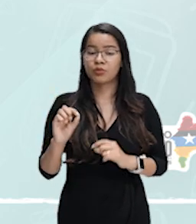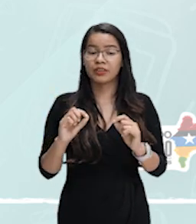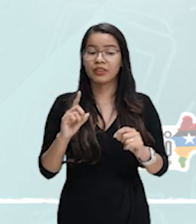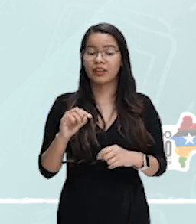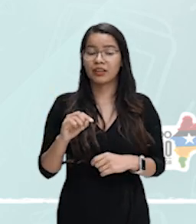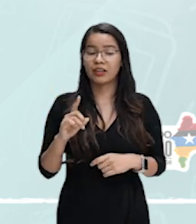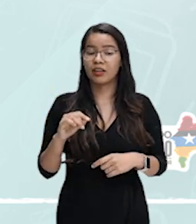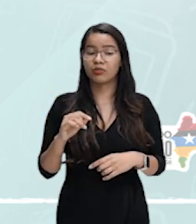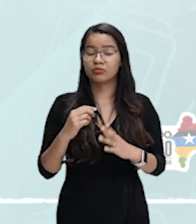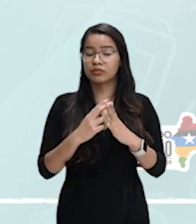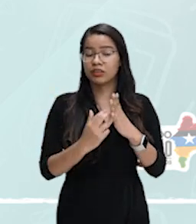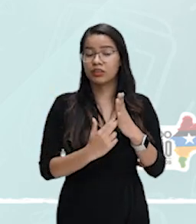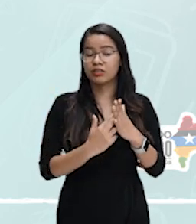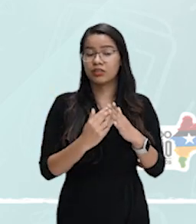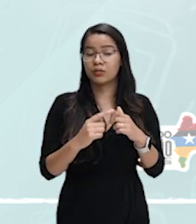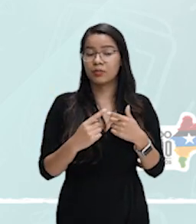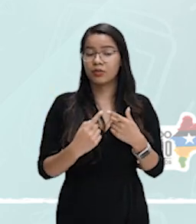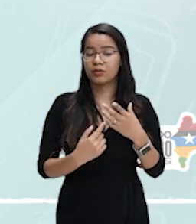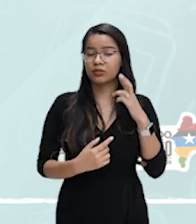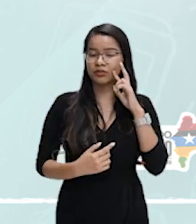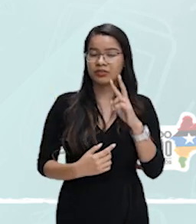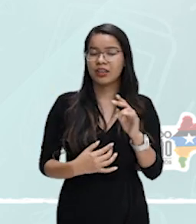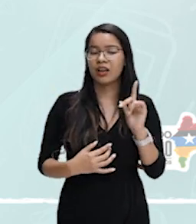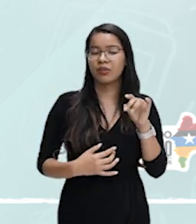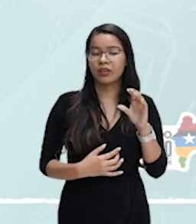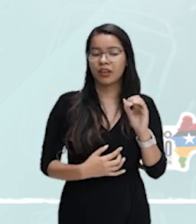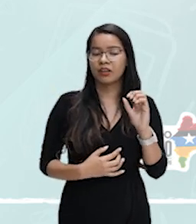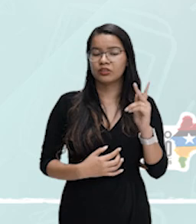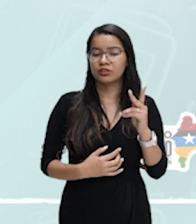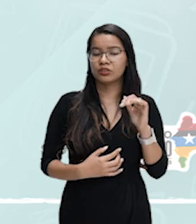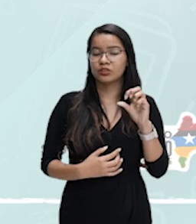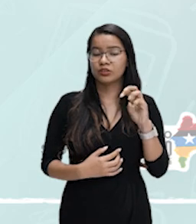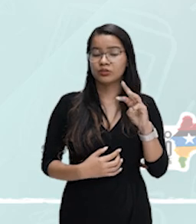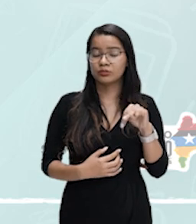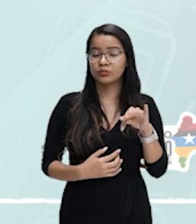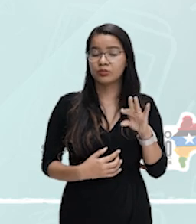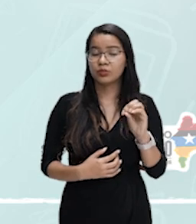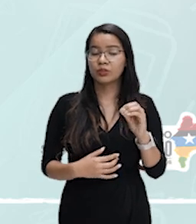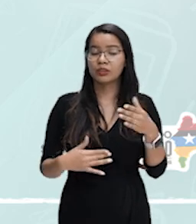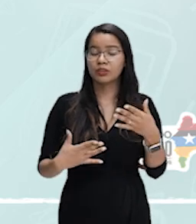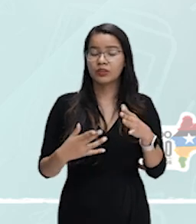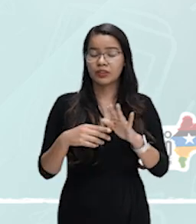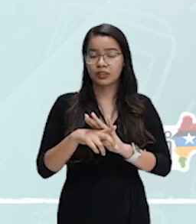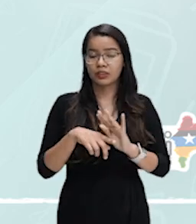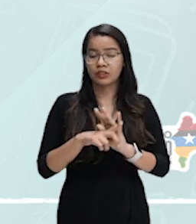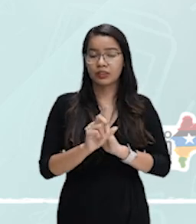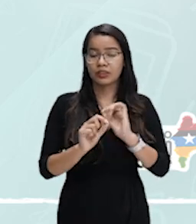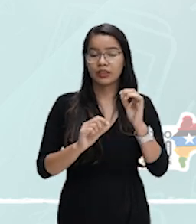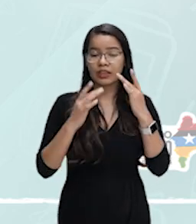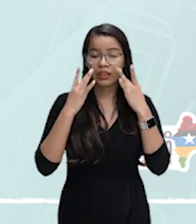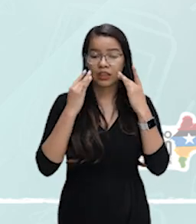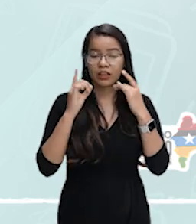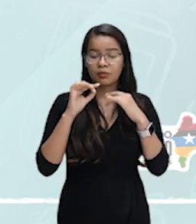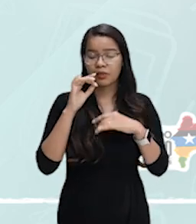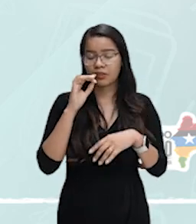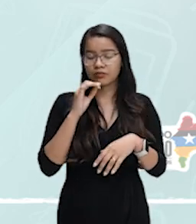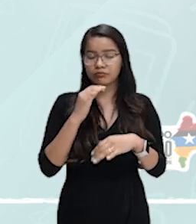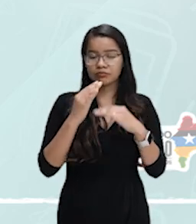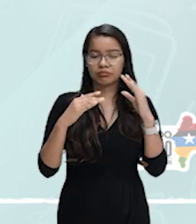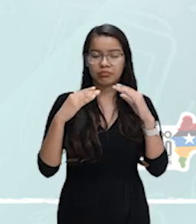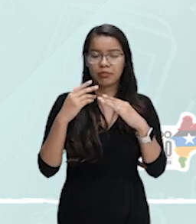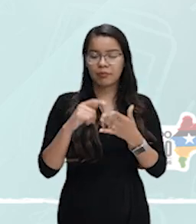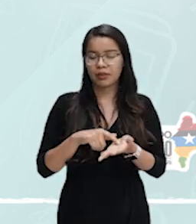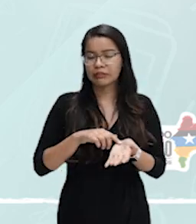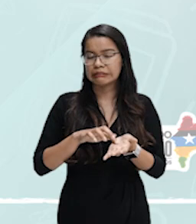um desenho. Só que na hora que a gente vê, a gente imagina que é um cachimbo. Então ele questiona que a arte, ela é uma ilusão a partir da